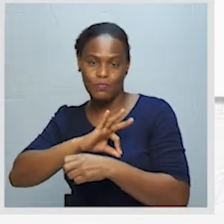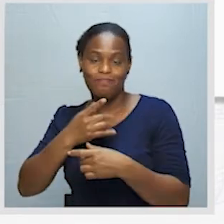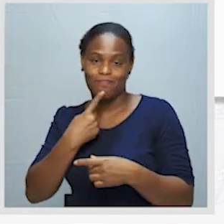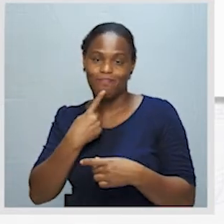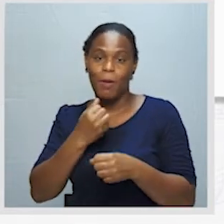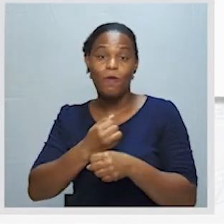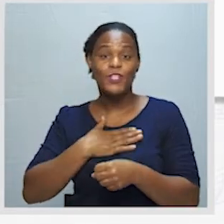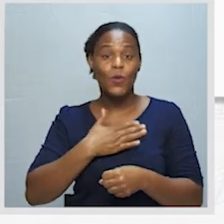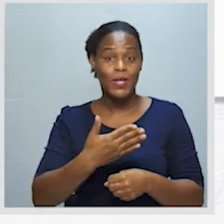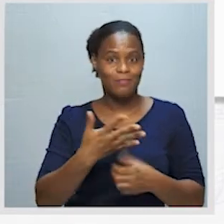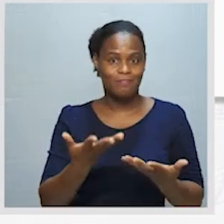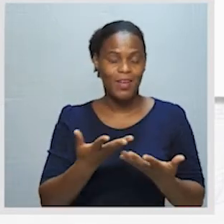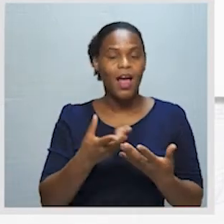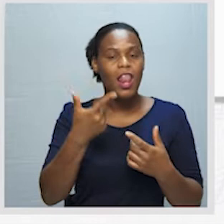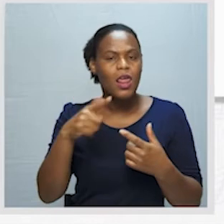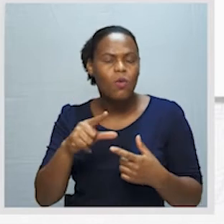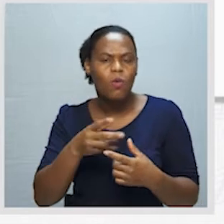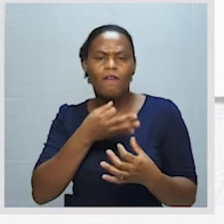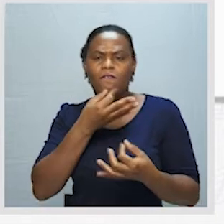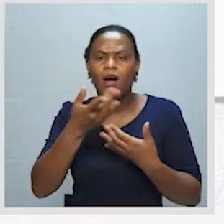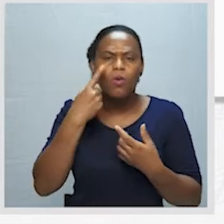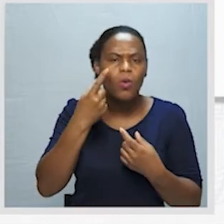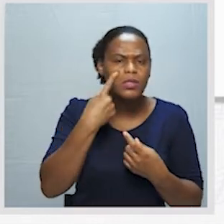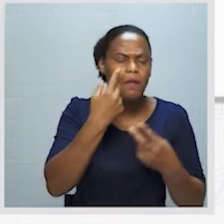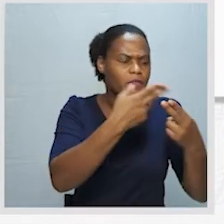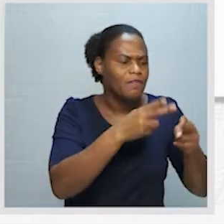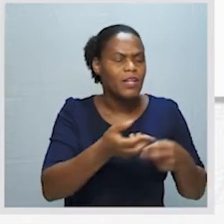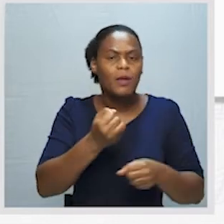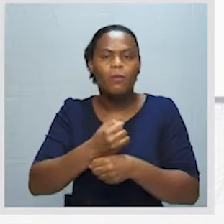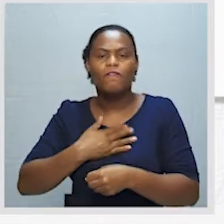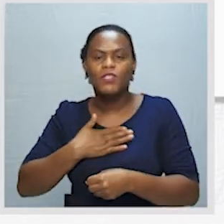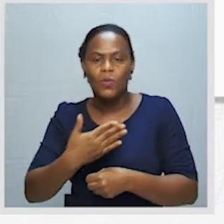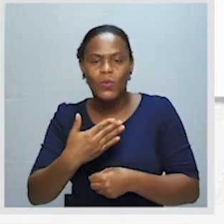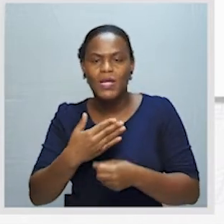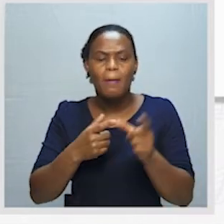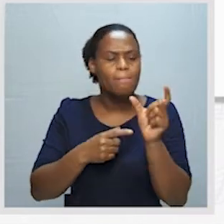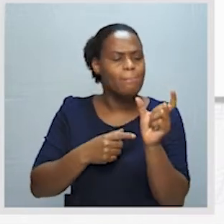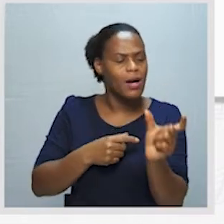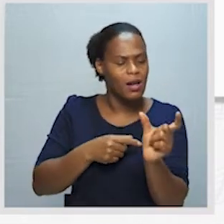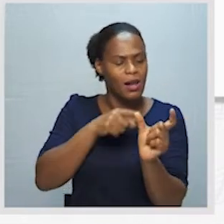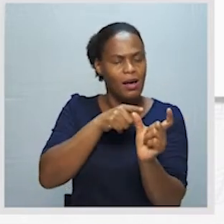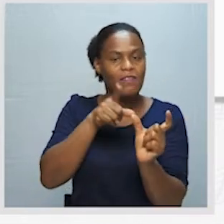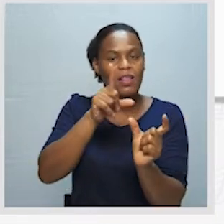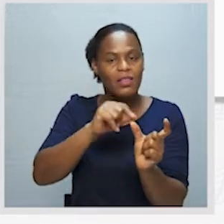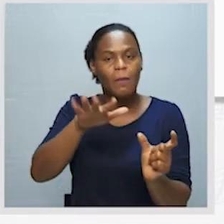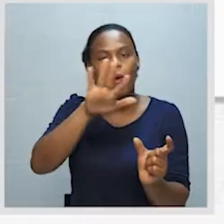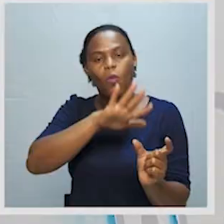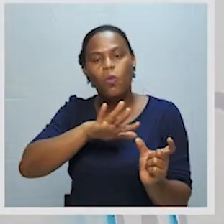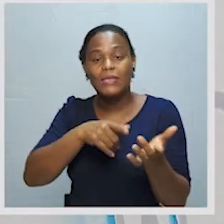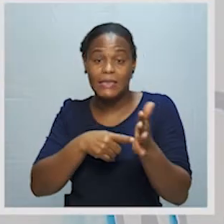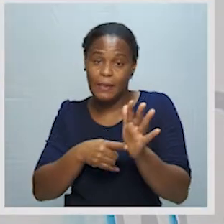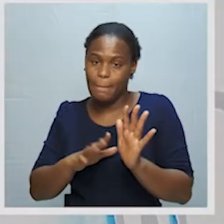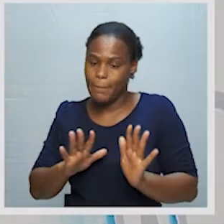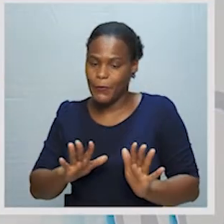seja, a língua é utilizada de forma a dar a conhecer diversas profissões e vocábulos que